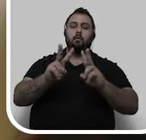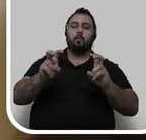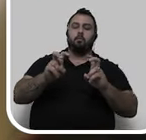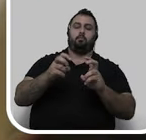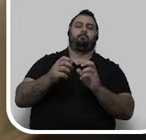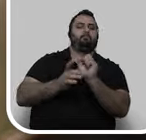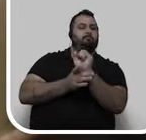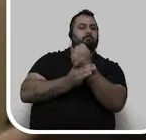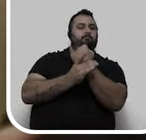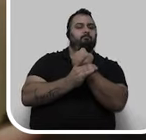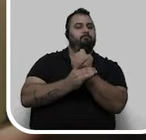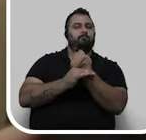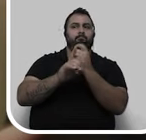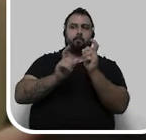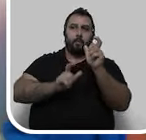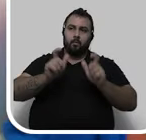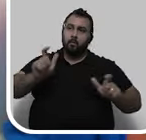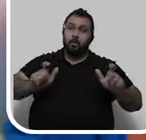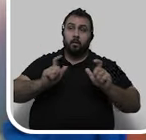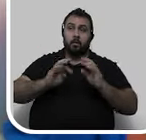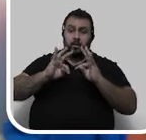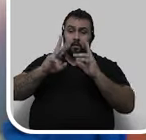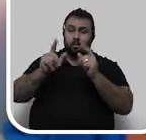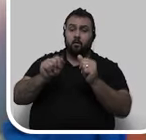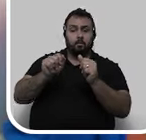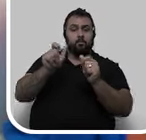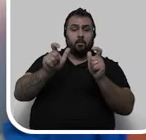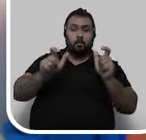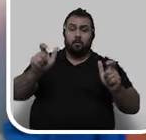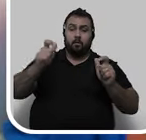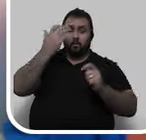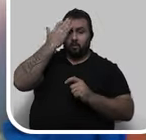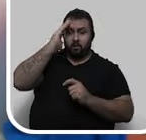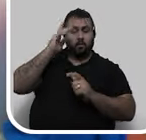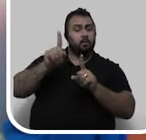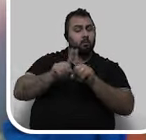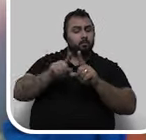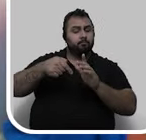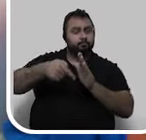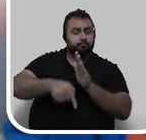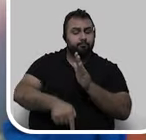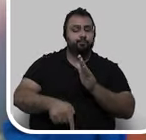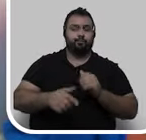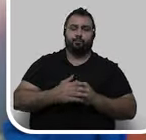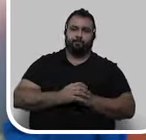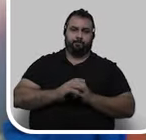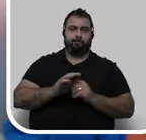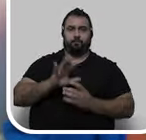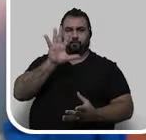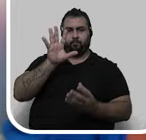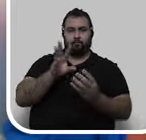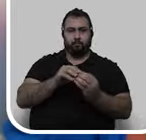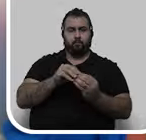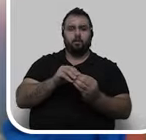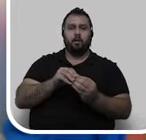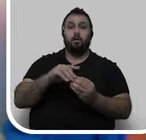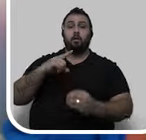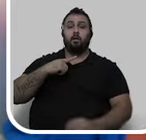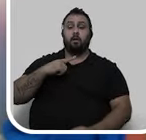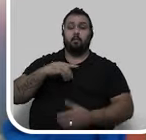pessoas de uma forma em que todo mundo entenda e com profundidade. Então, O resumo dessa história é: temos um